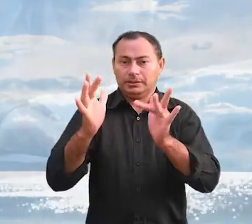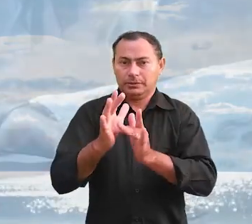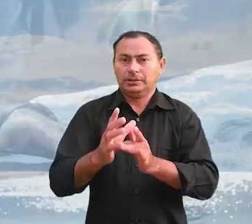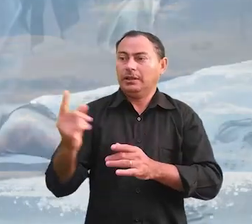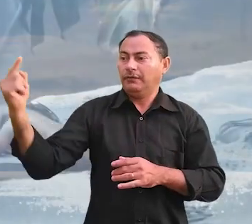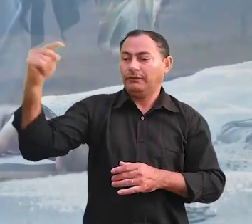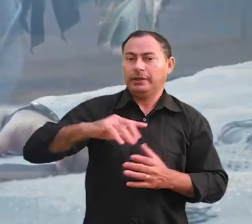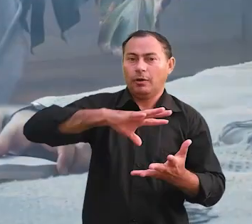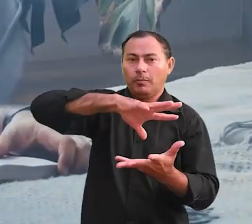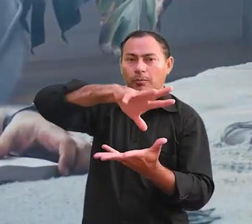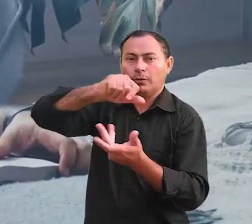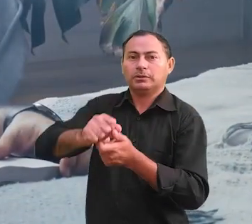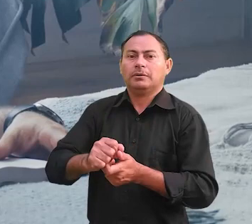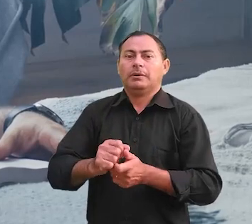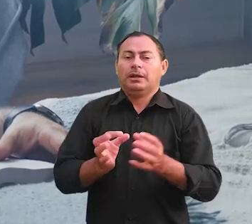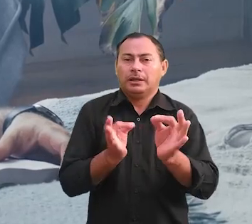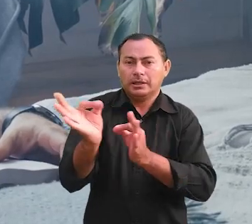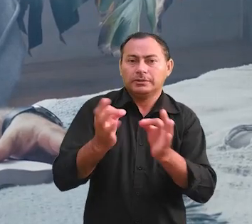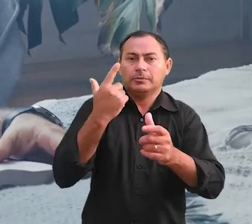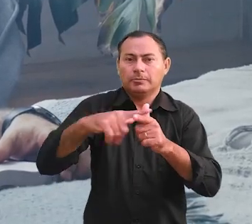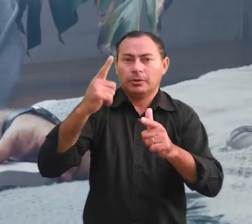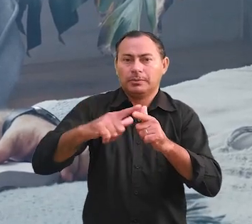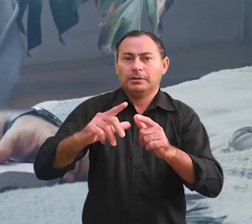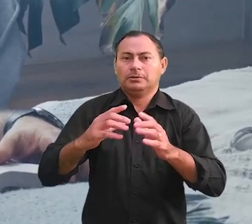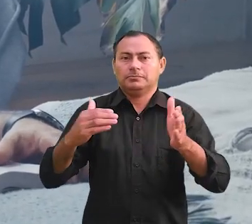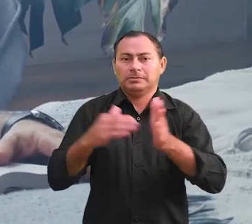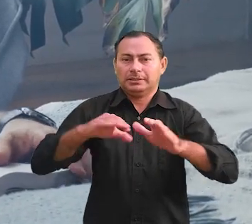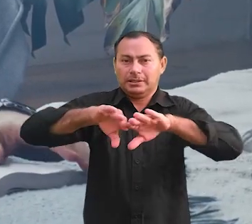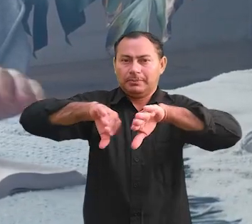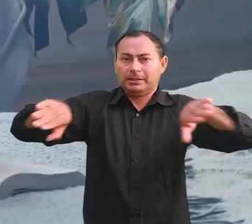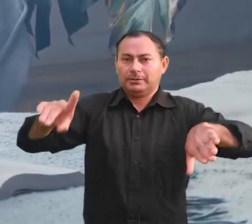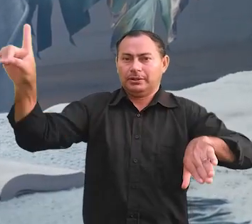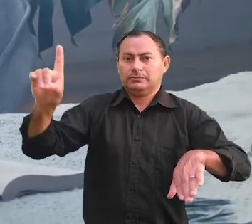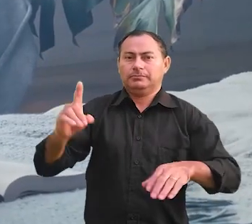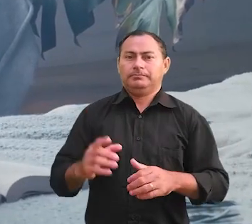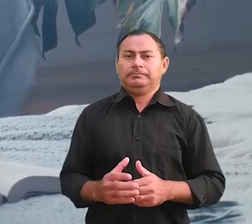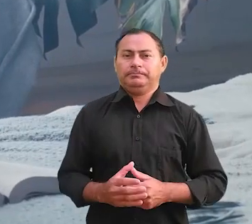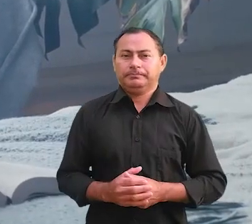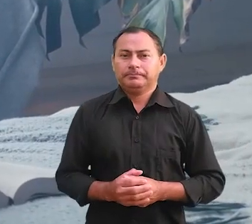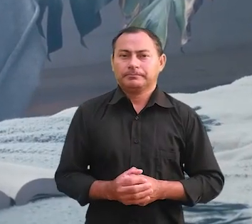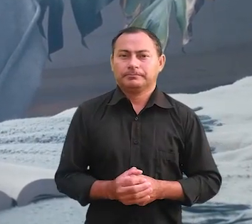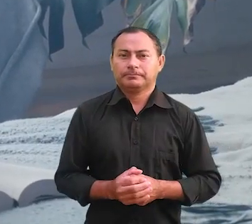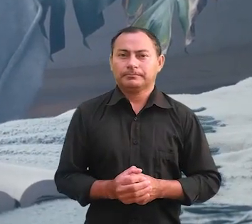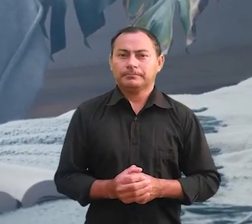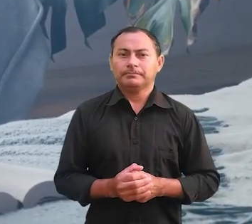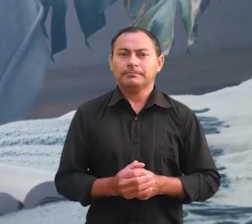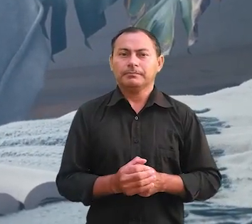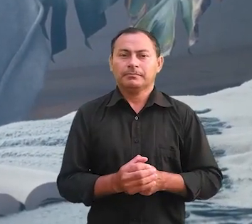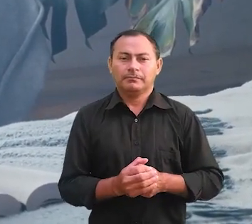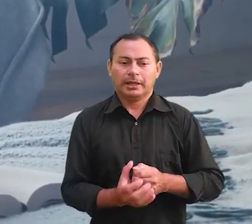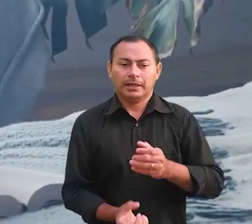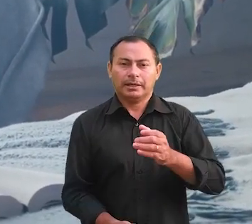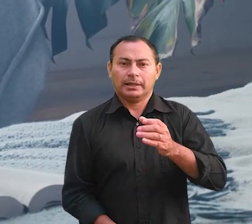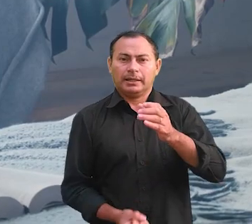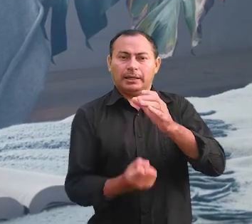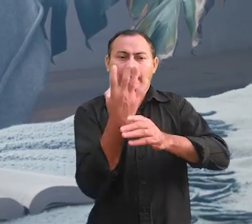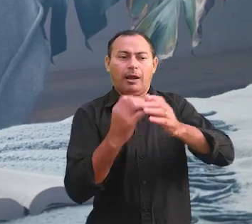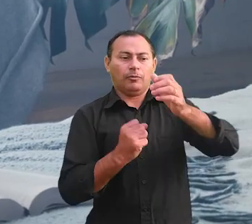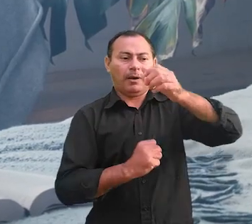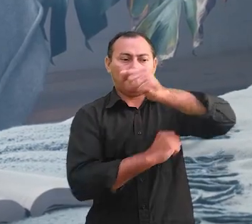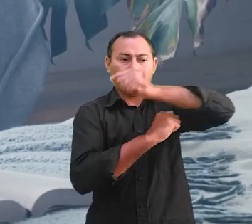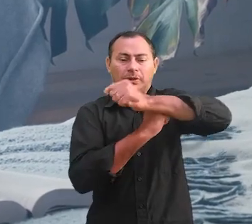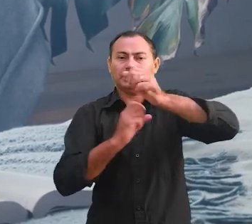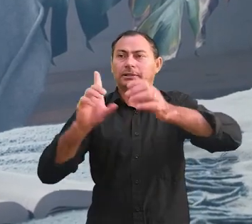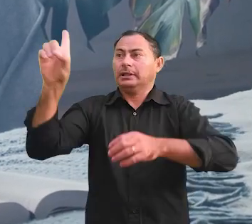Jesus Cristo veio ao mundo para solucionar o problema do Abismo para criar uma ponte entre Deus e ohomem